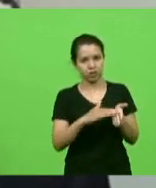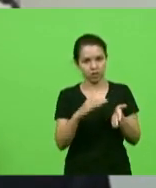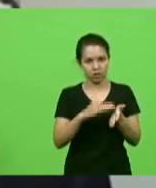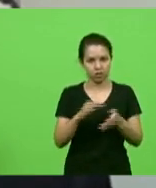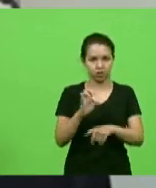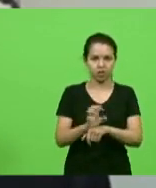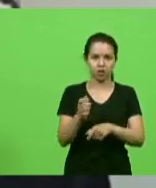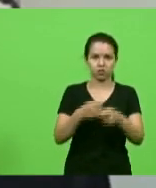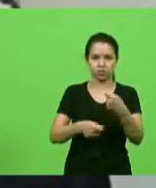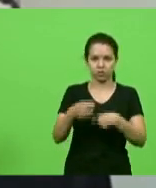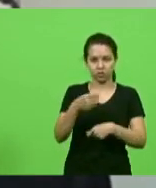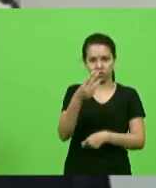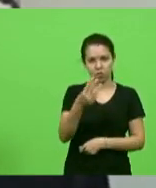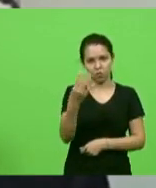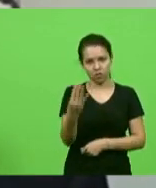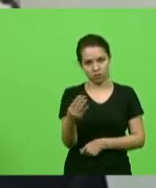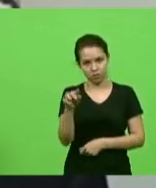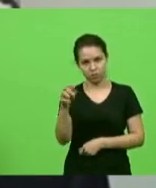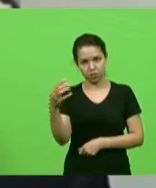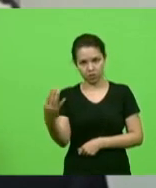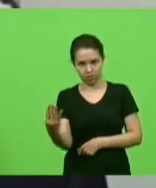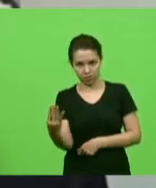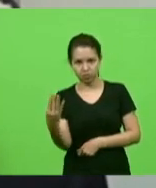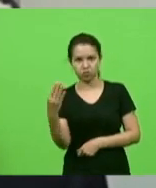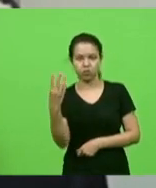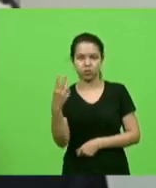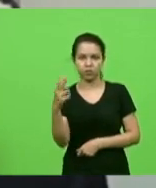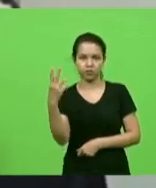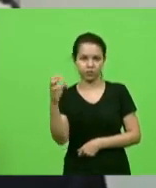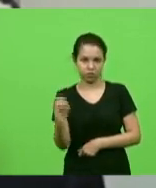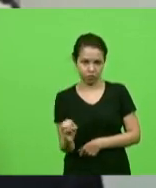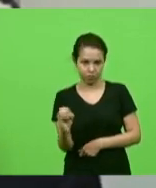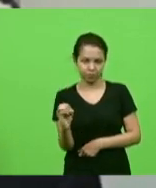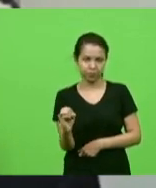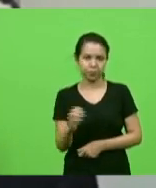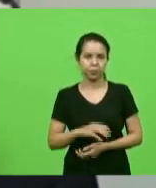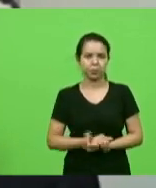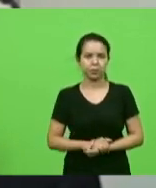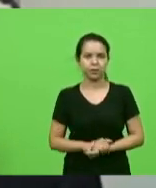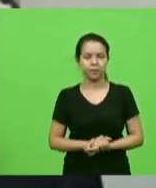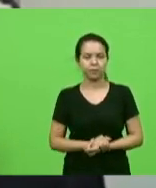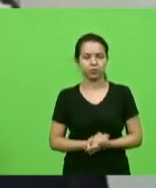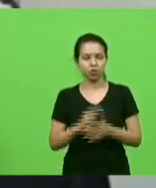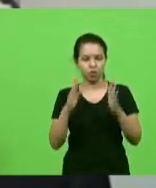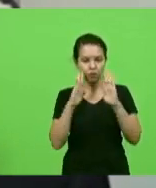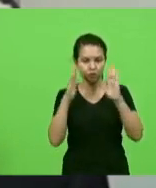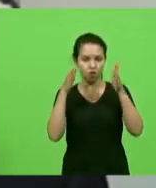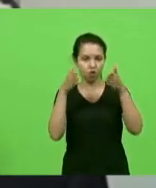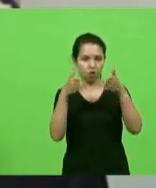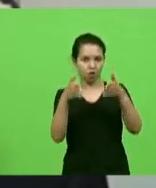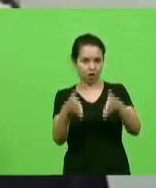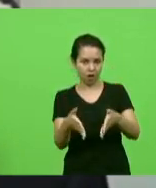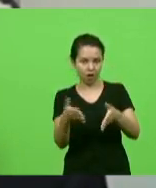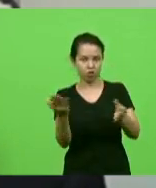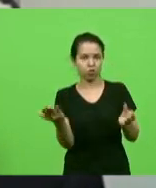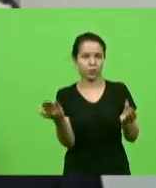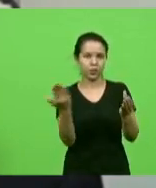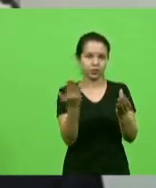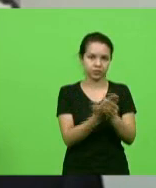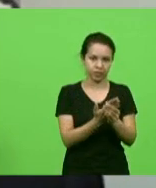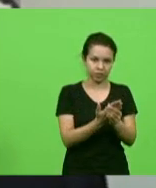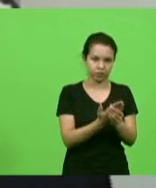3404 2020 prova retumbante dessas discussões Focar apenas no